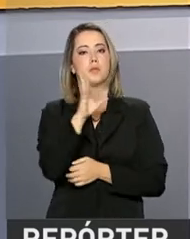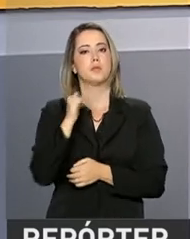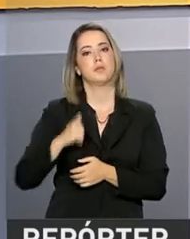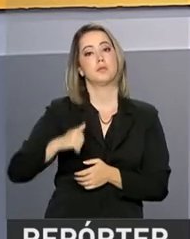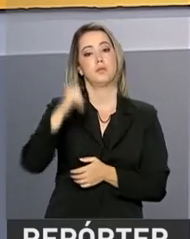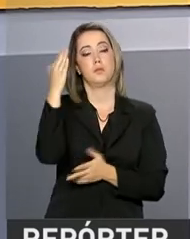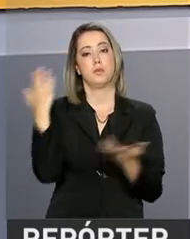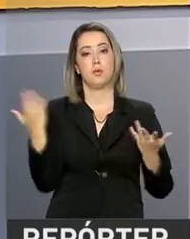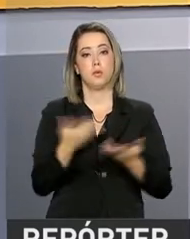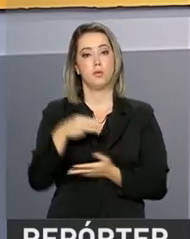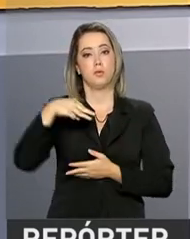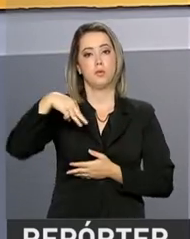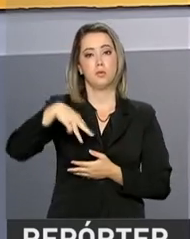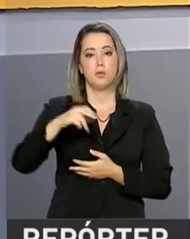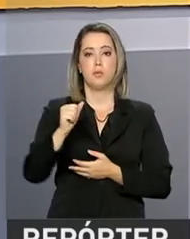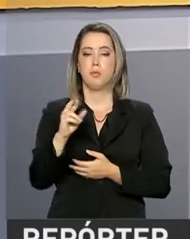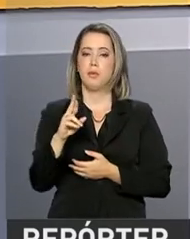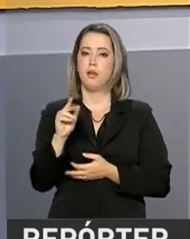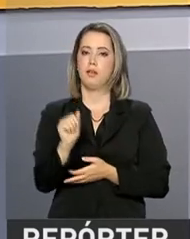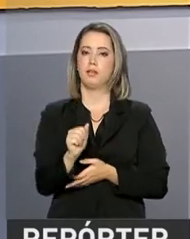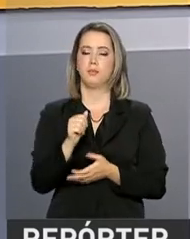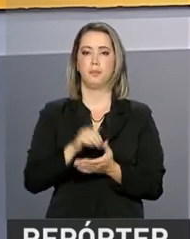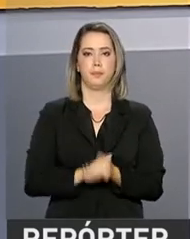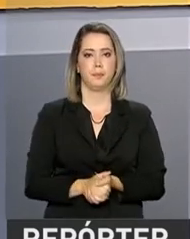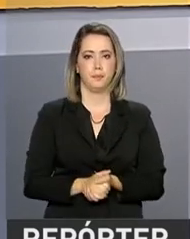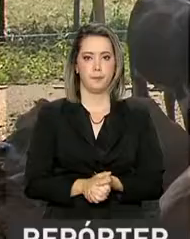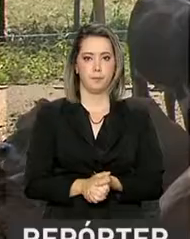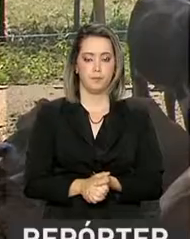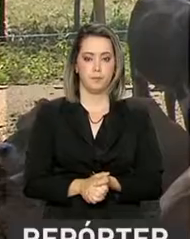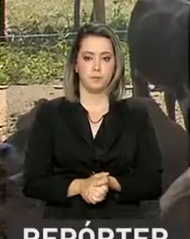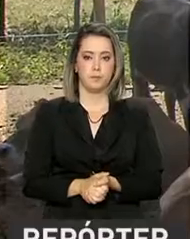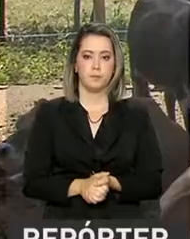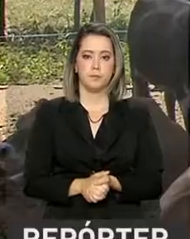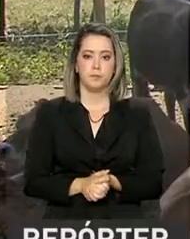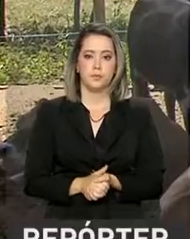essa iniciativa na reportagem de mark no pi